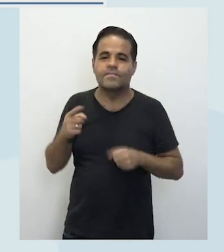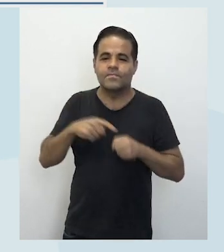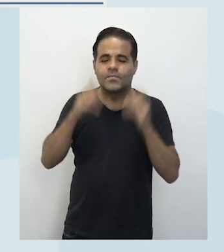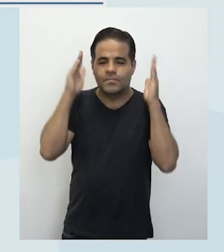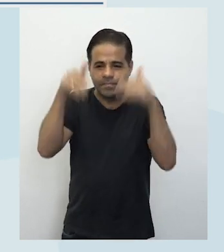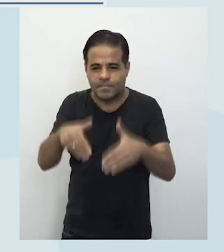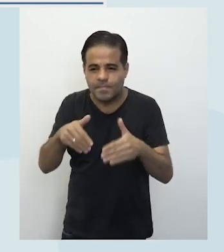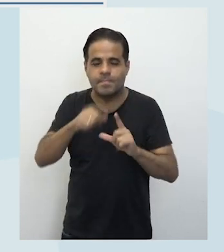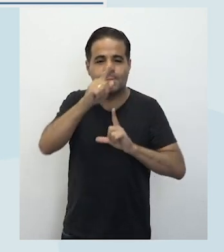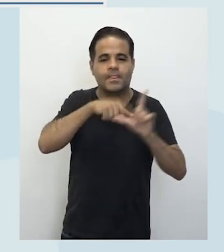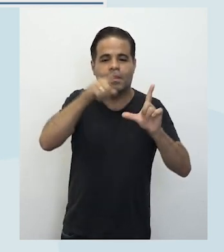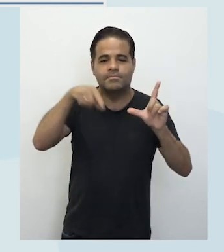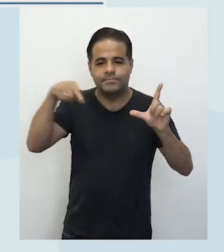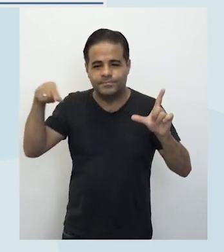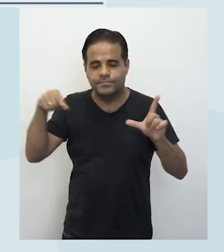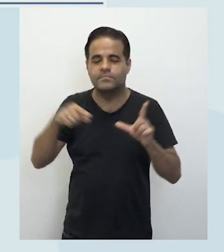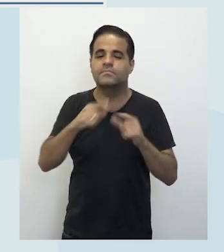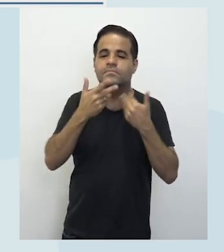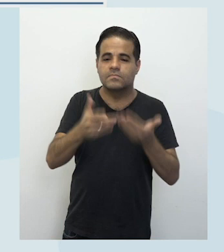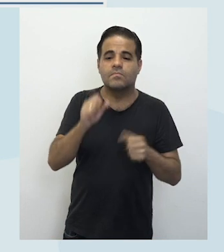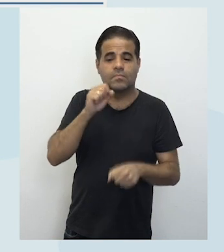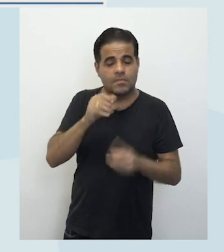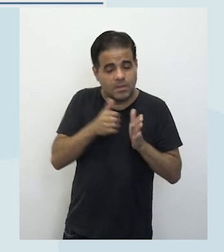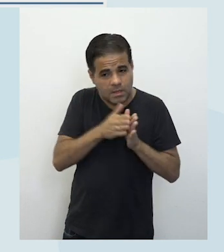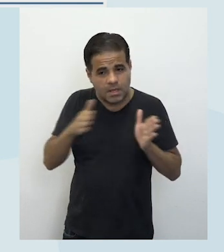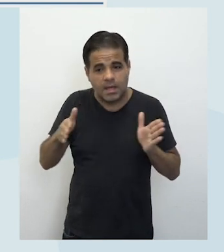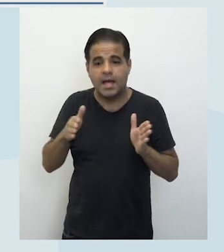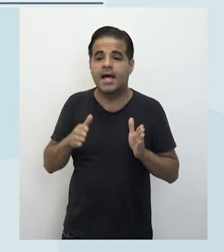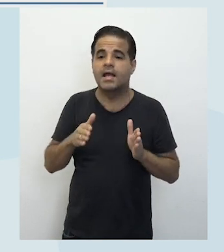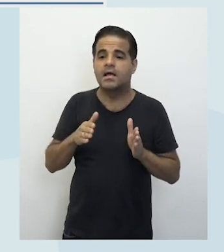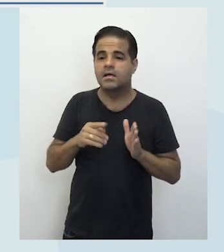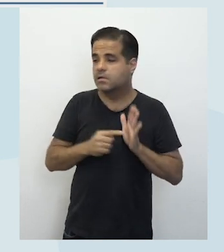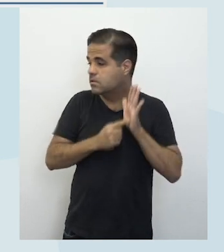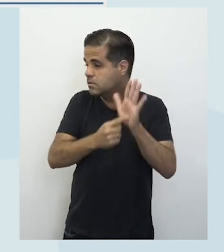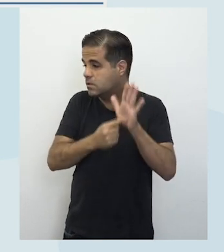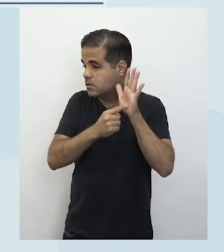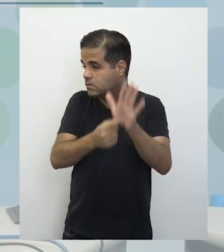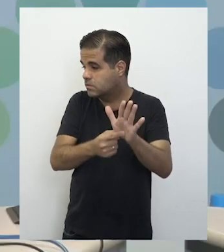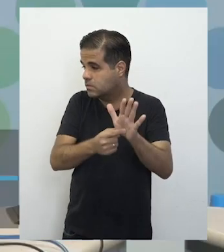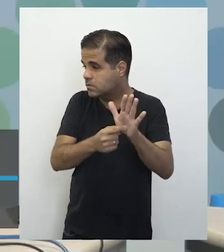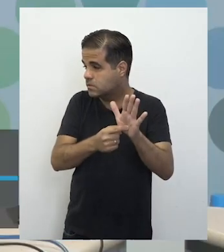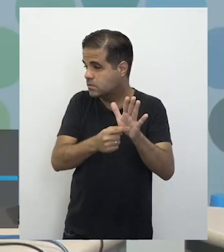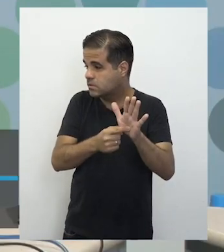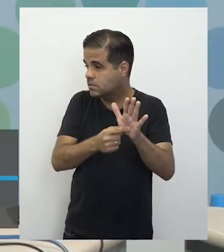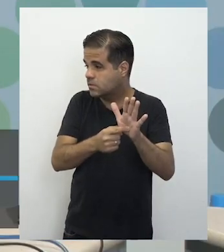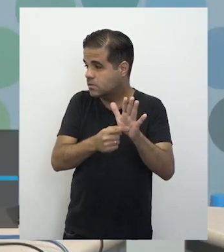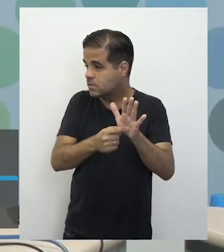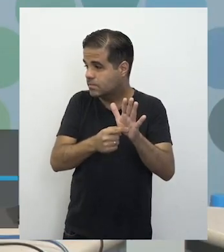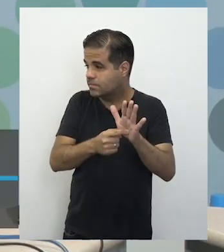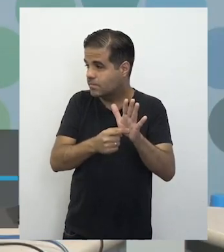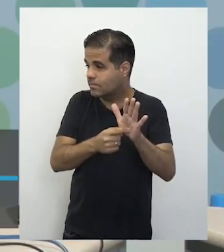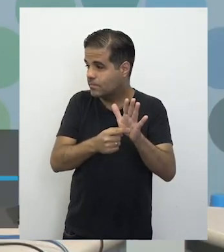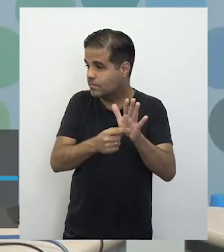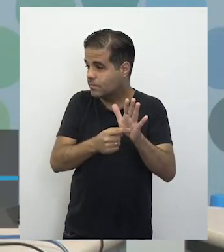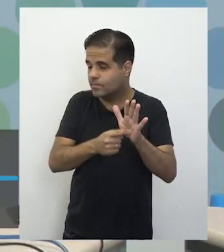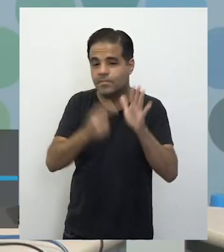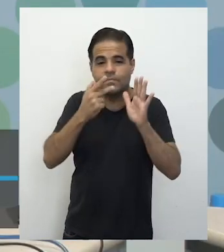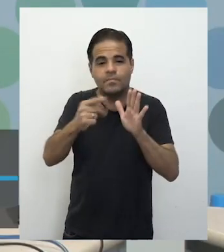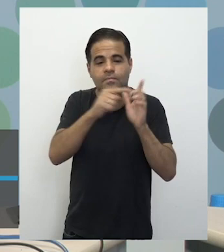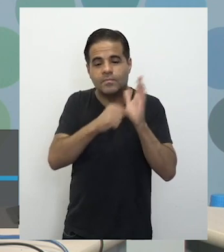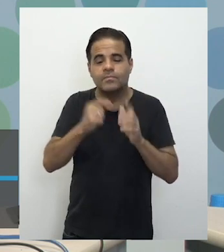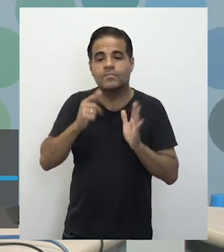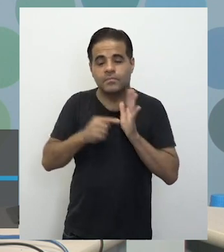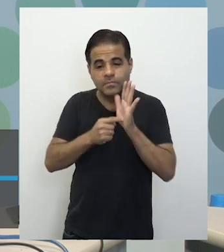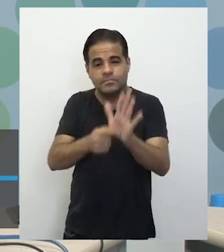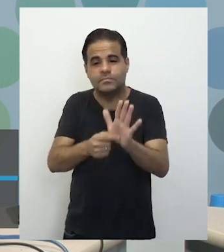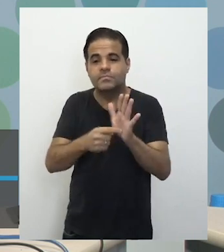para essa estatística e para esses indicadores. E agora nós temos nesse momento de finalização já